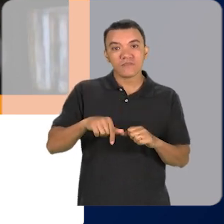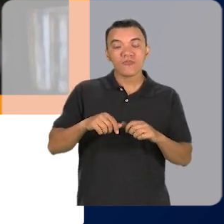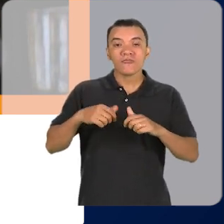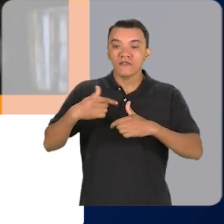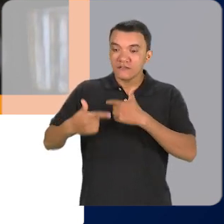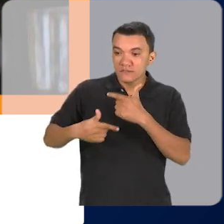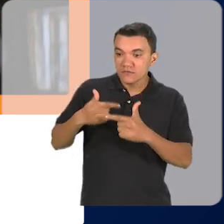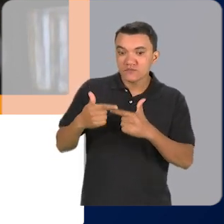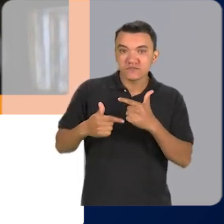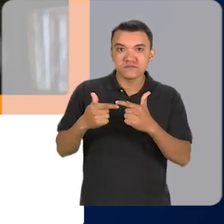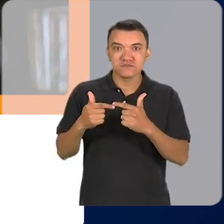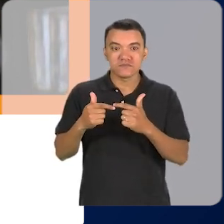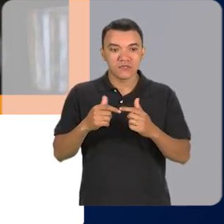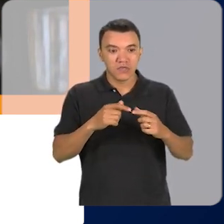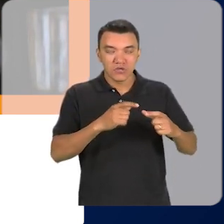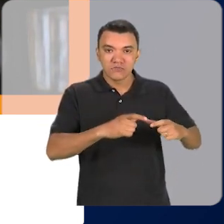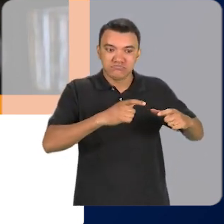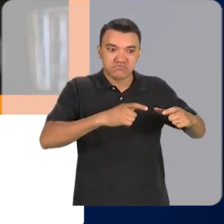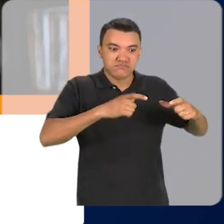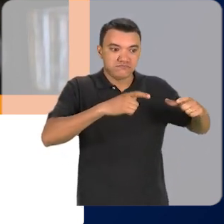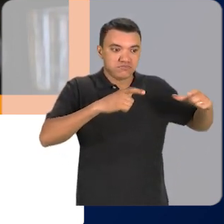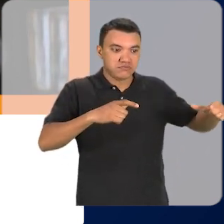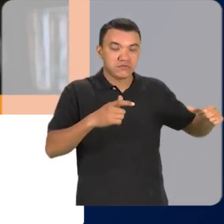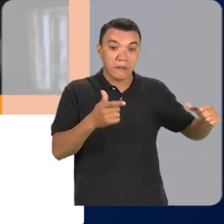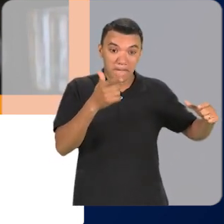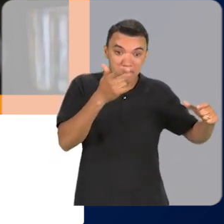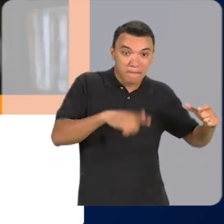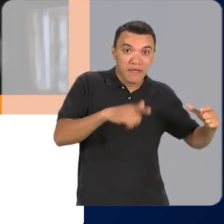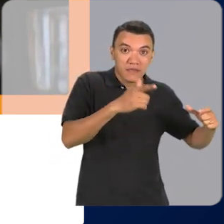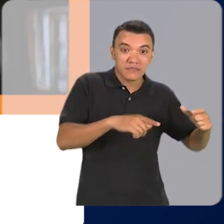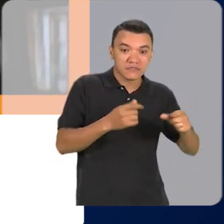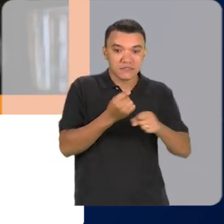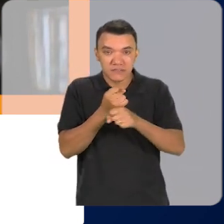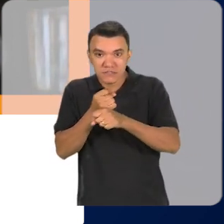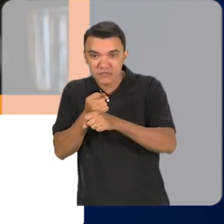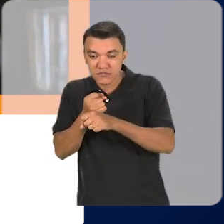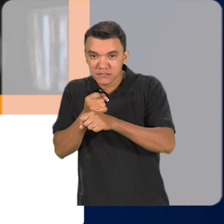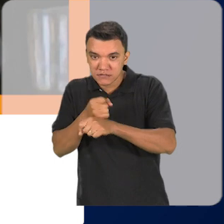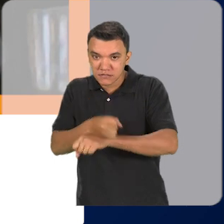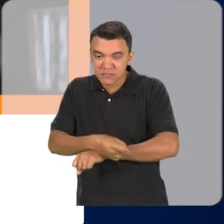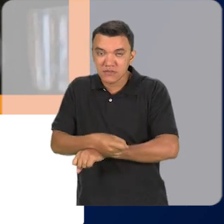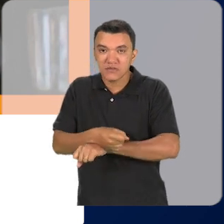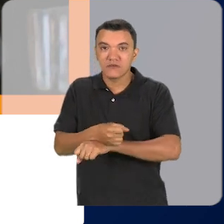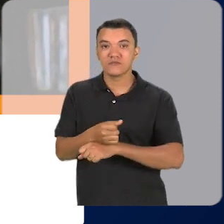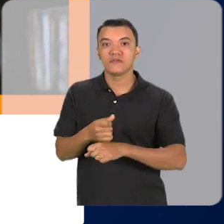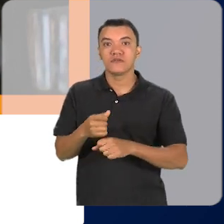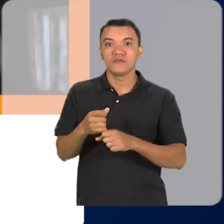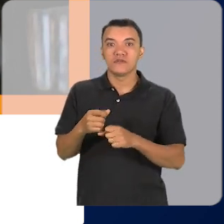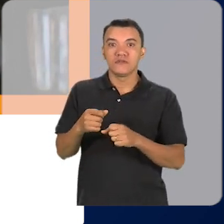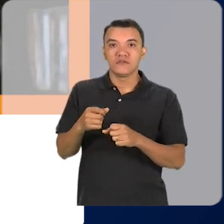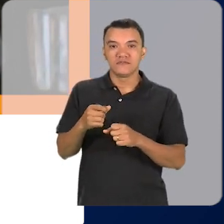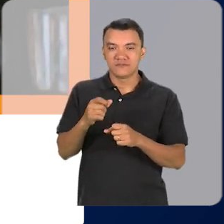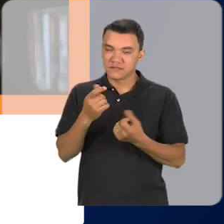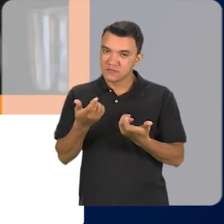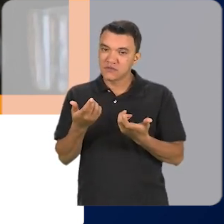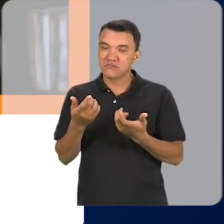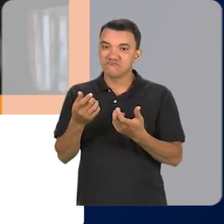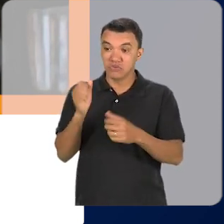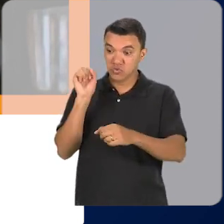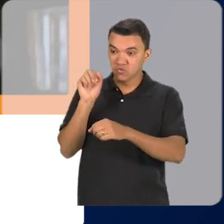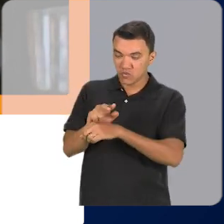ia crescendo, né, e a partir do momento que mais escravos também, e não só escravizados, mas, né, e é mais interessante a gente usar realmente o